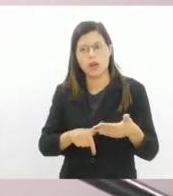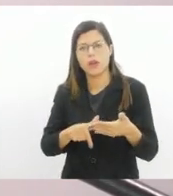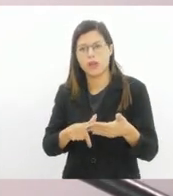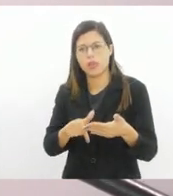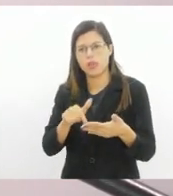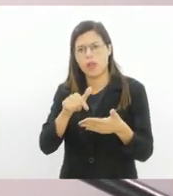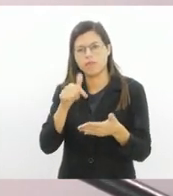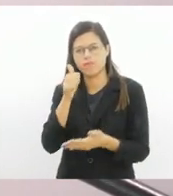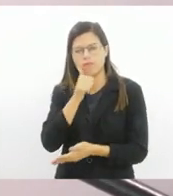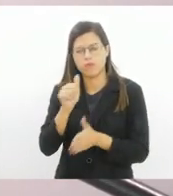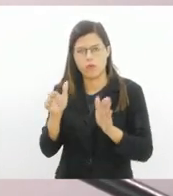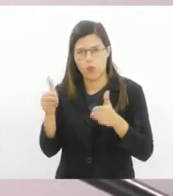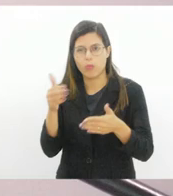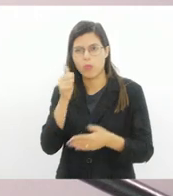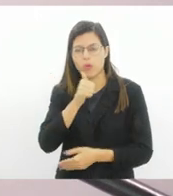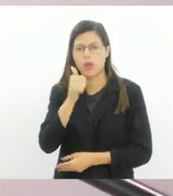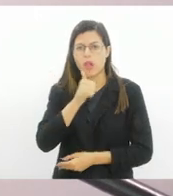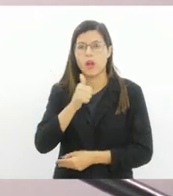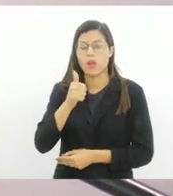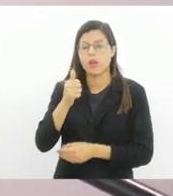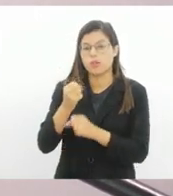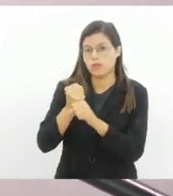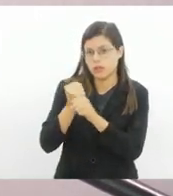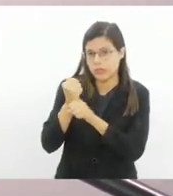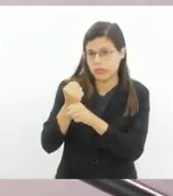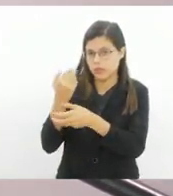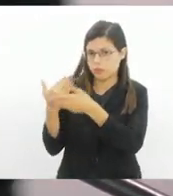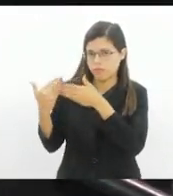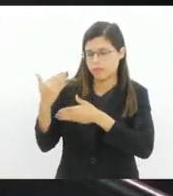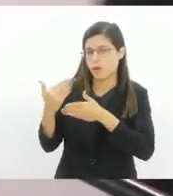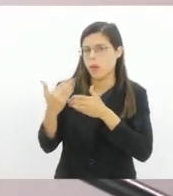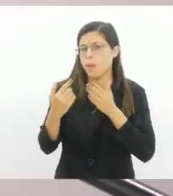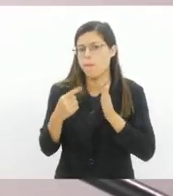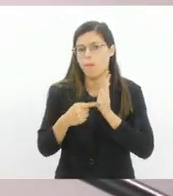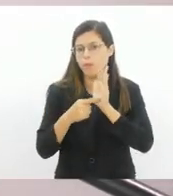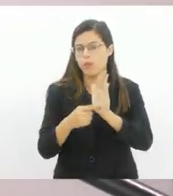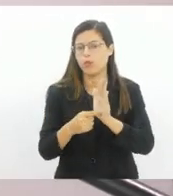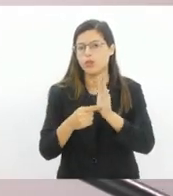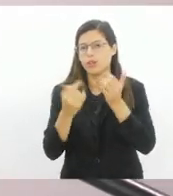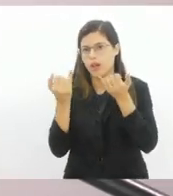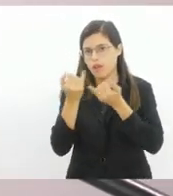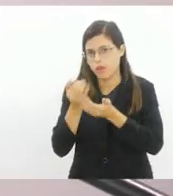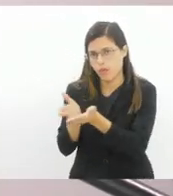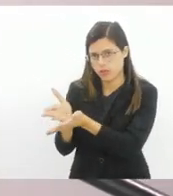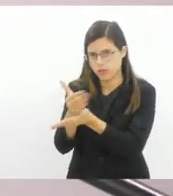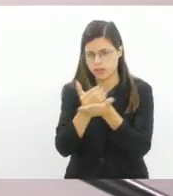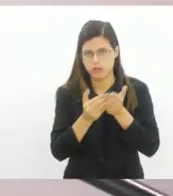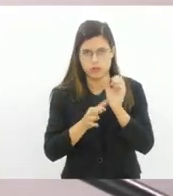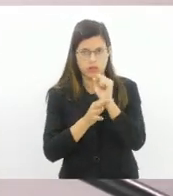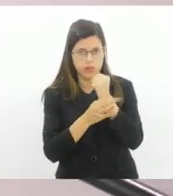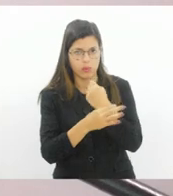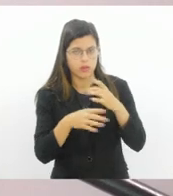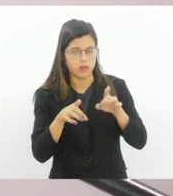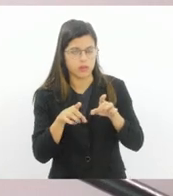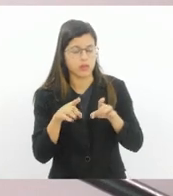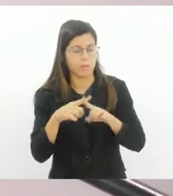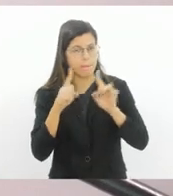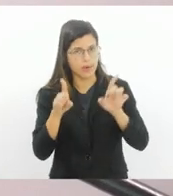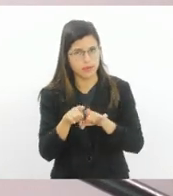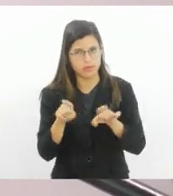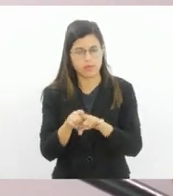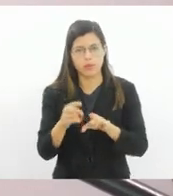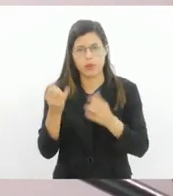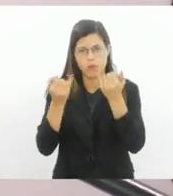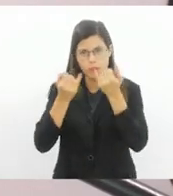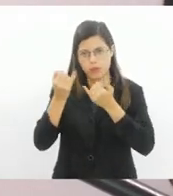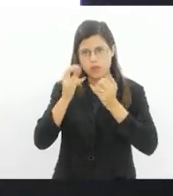preocupado nos últimos anos de apresentar não somente as estatísticas de segurança, mas trazer também informações sobre esses projetos,